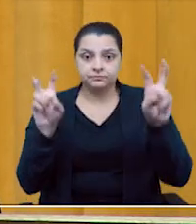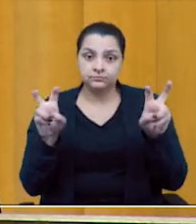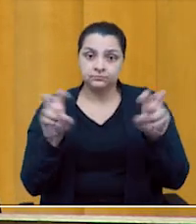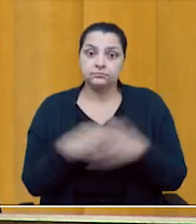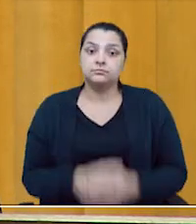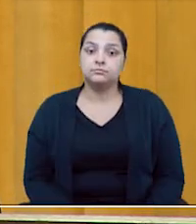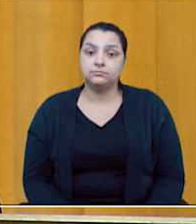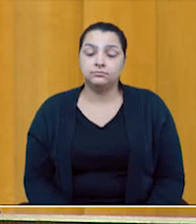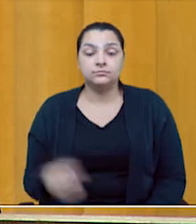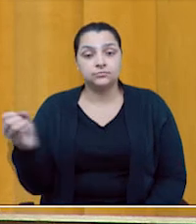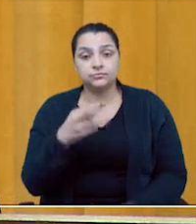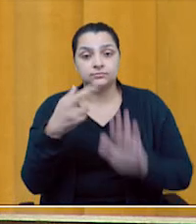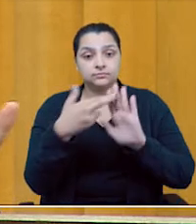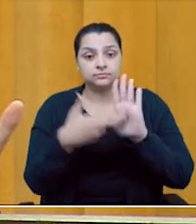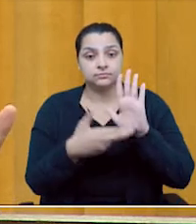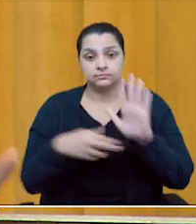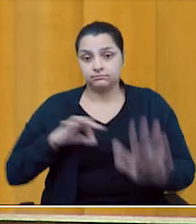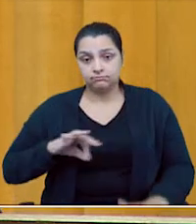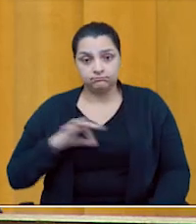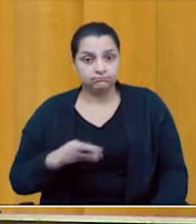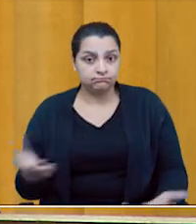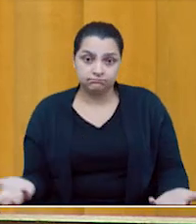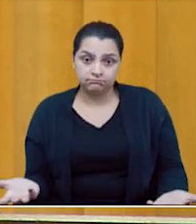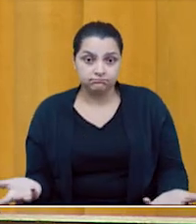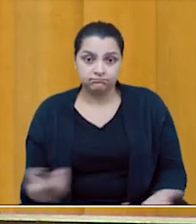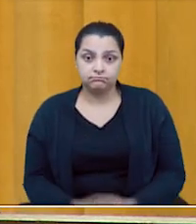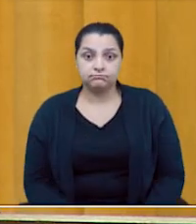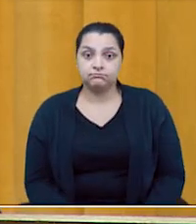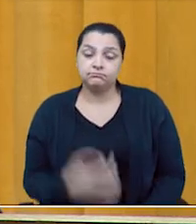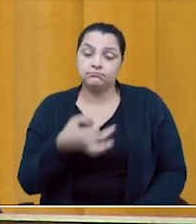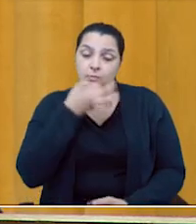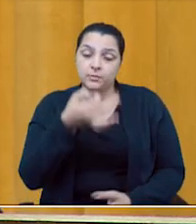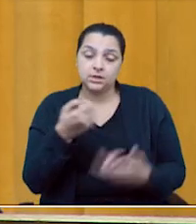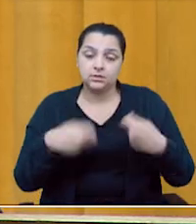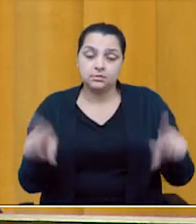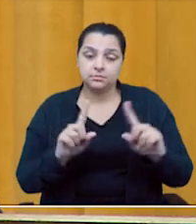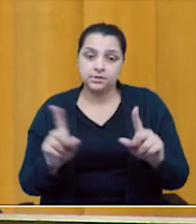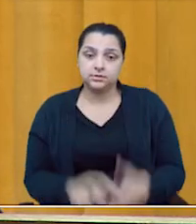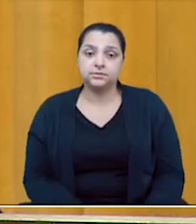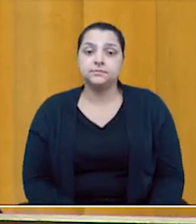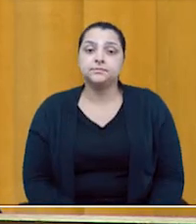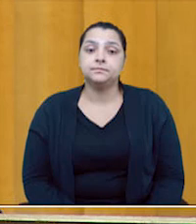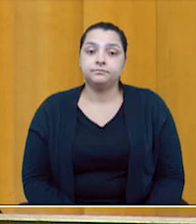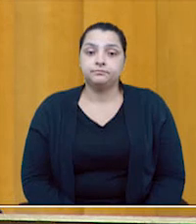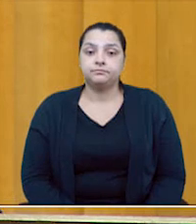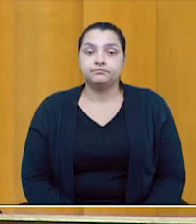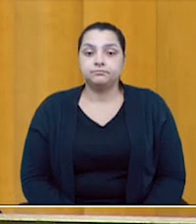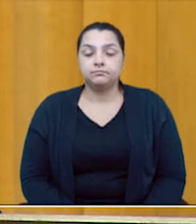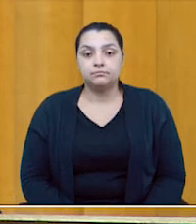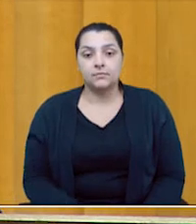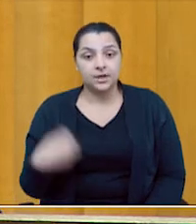regras de remuneração, por razões que vou me abster de comentar, nós estamos assistindo, especialmente